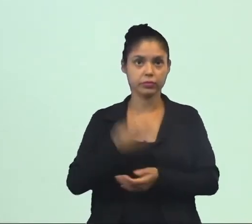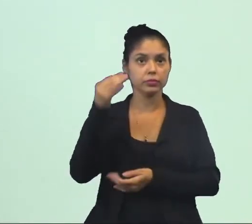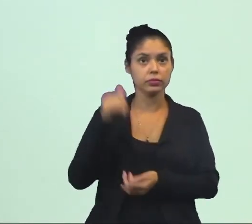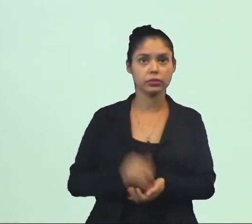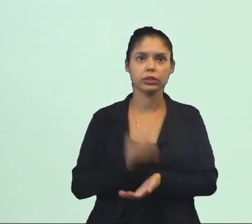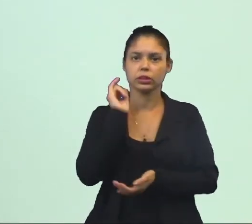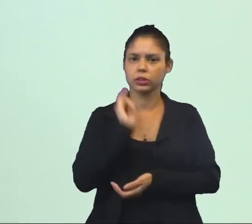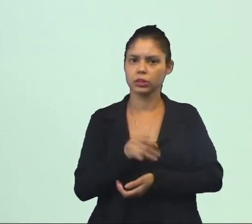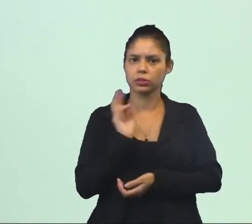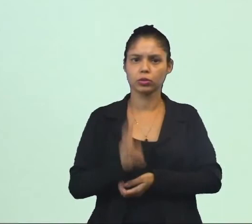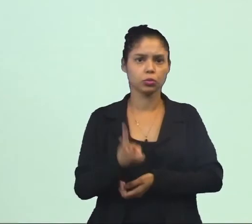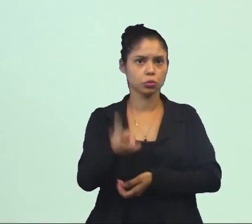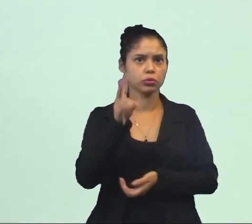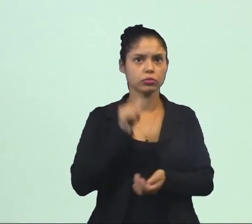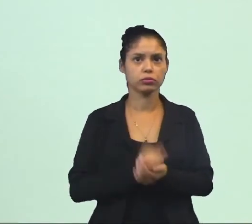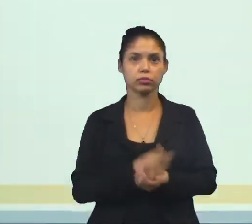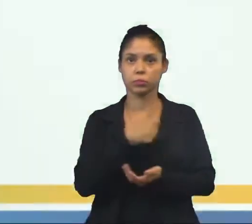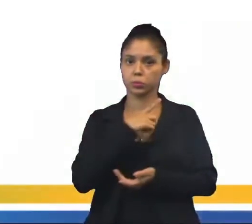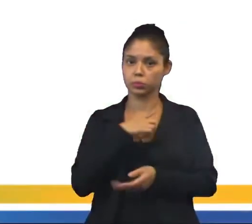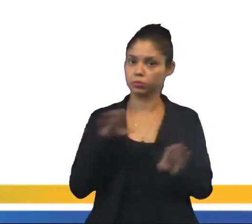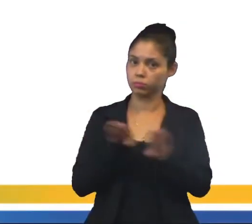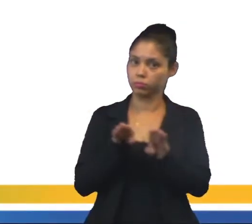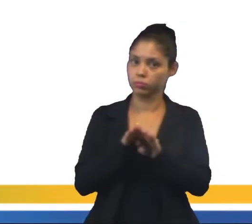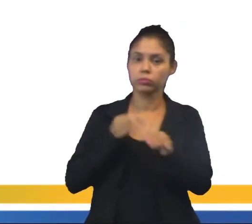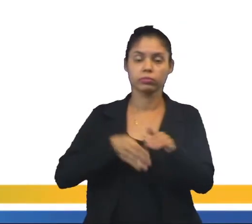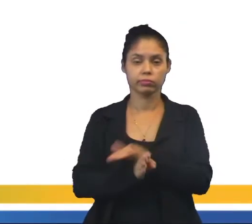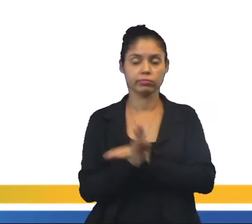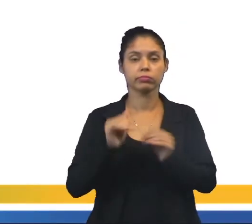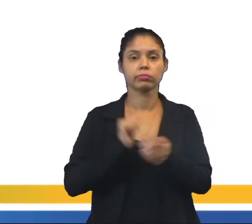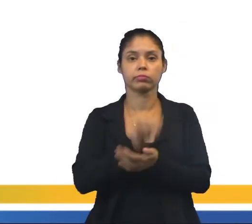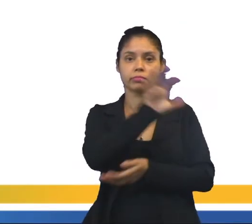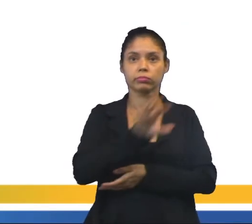intensidade. Coloquei ali também o mapa da intensidade.